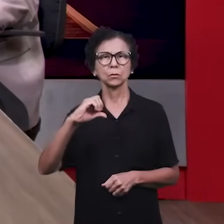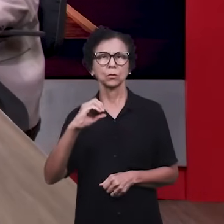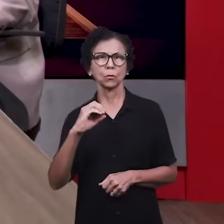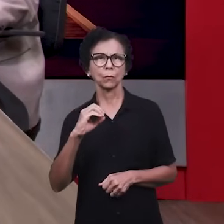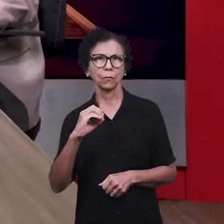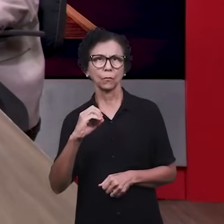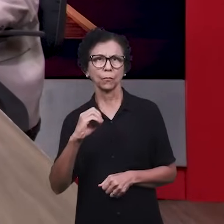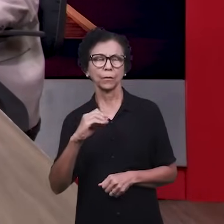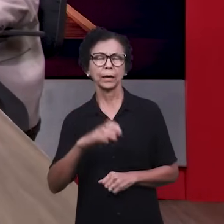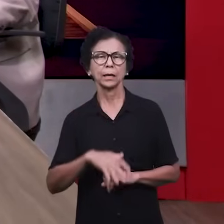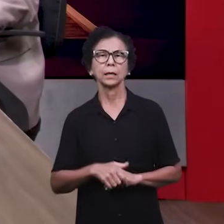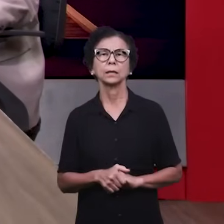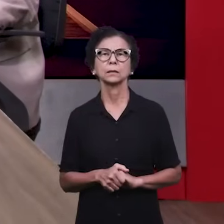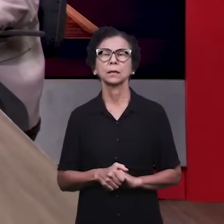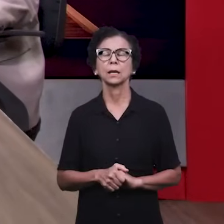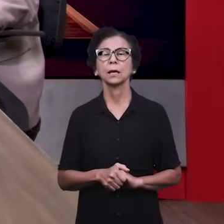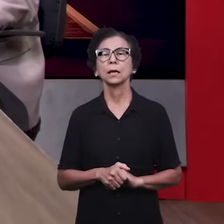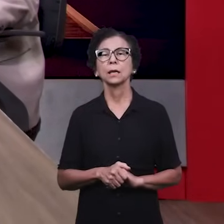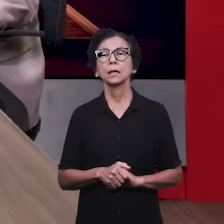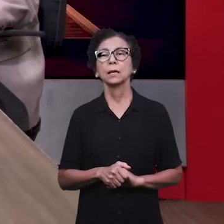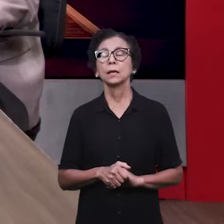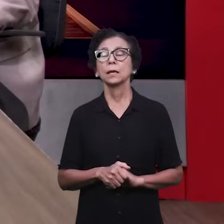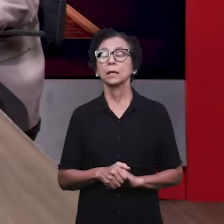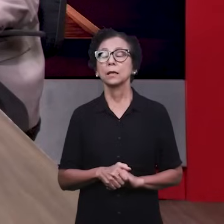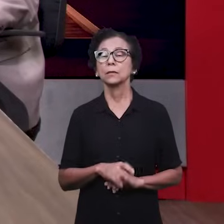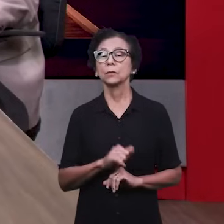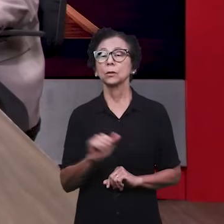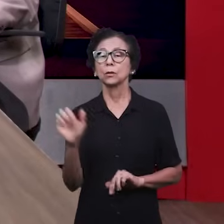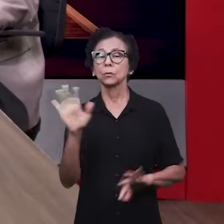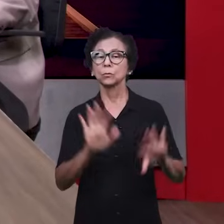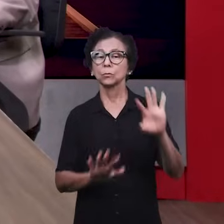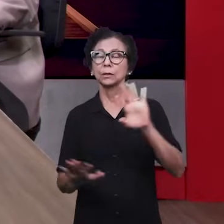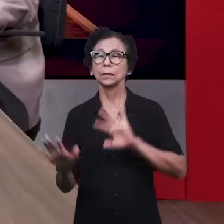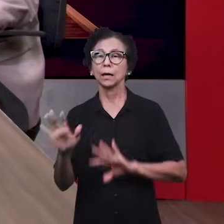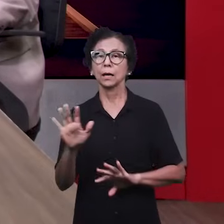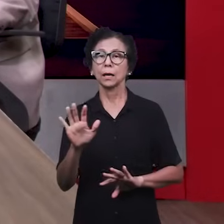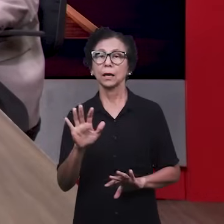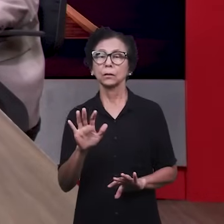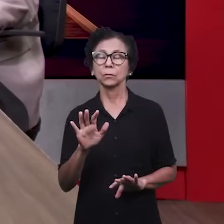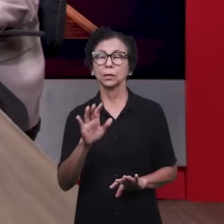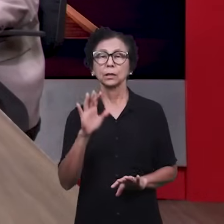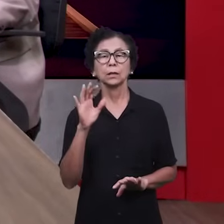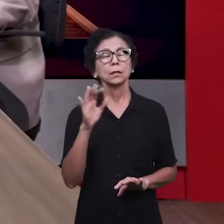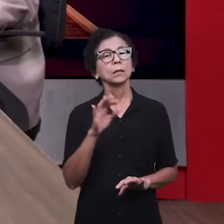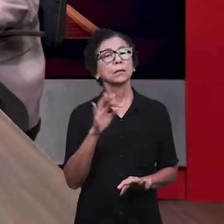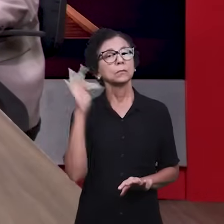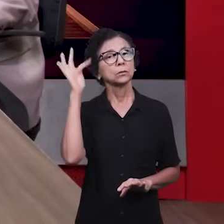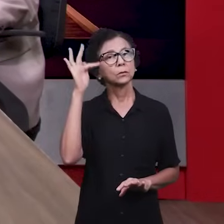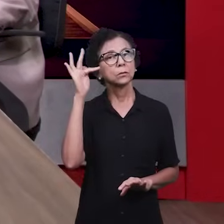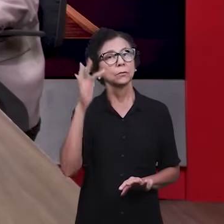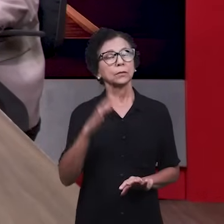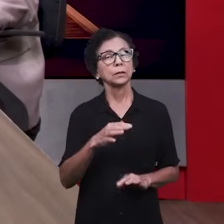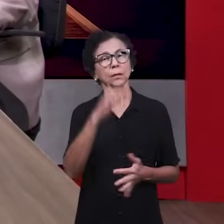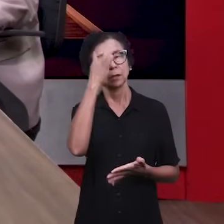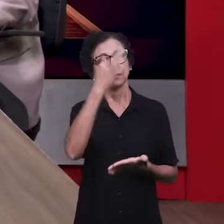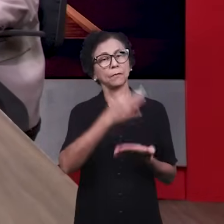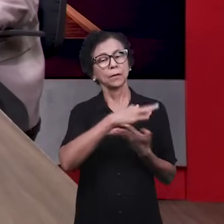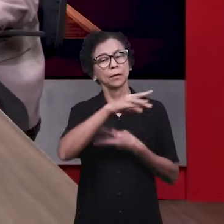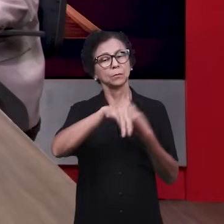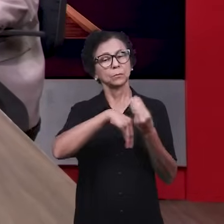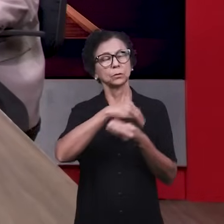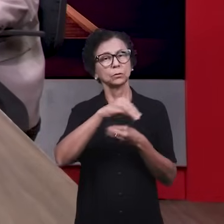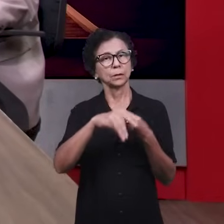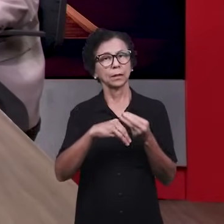alertou aos monges da época para que tivesse cuidado com a mistura da filosofia com a fé, que ia acontecer dentro